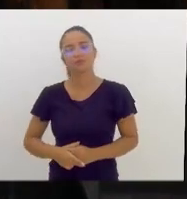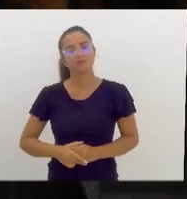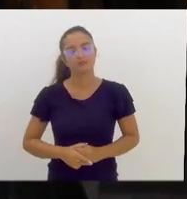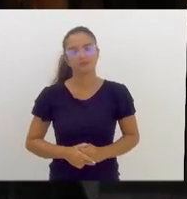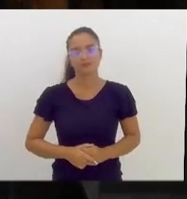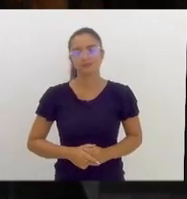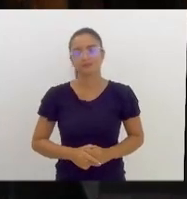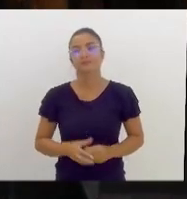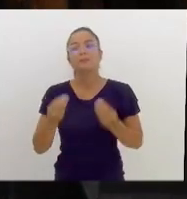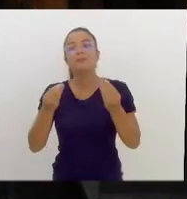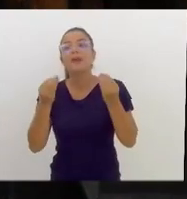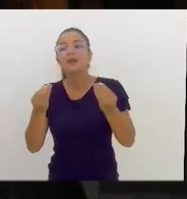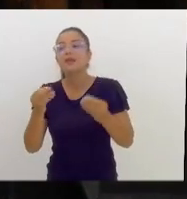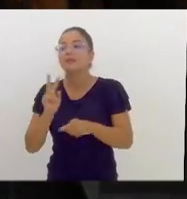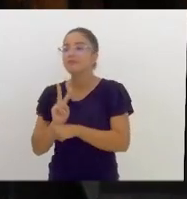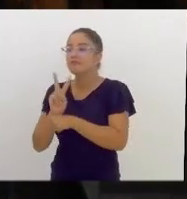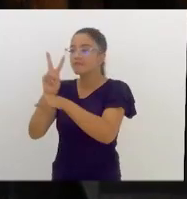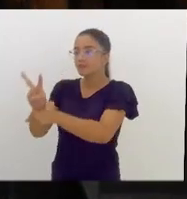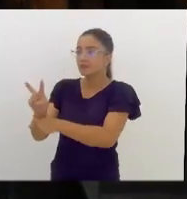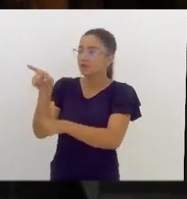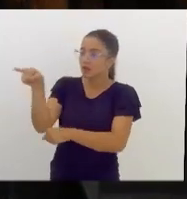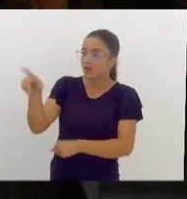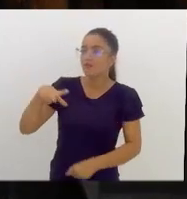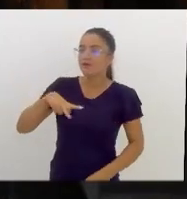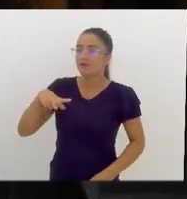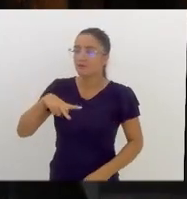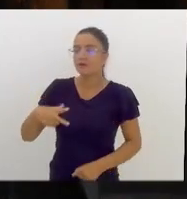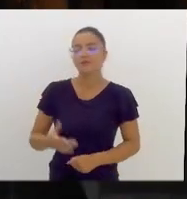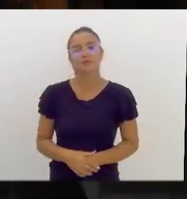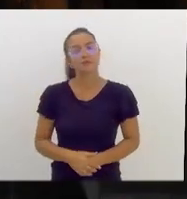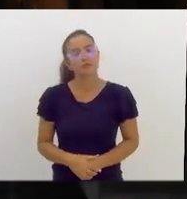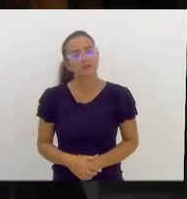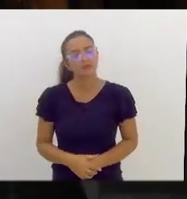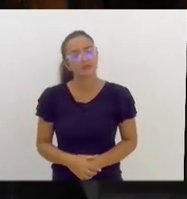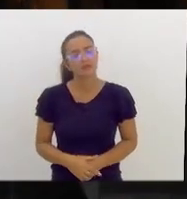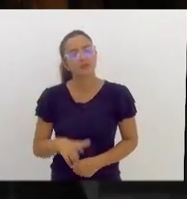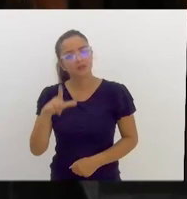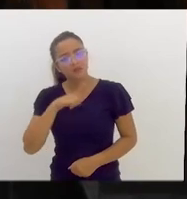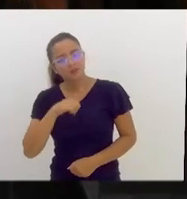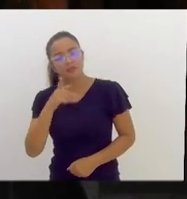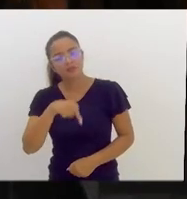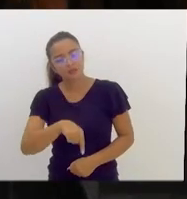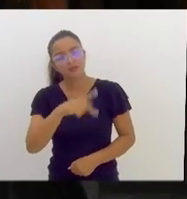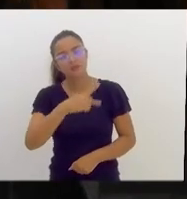crédito para emprestar para o setor privado. A gente tem no nosso país